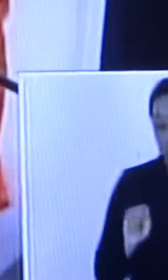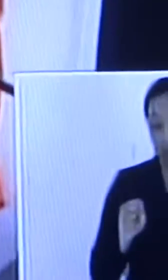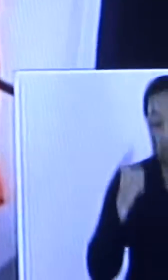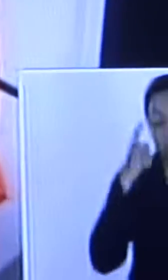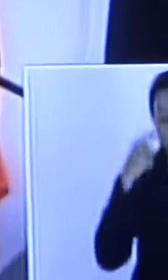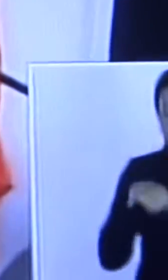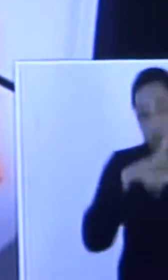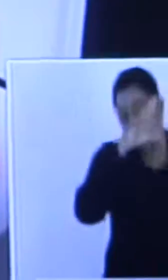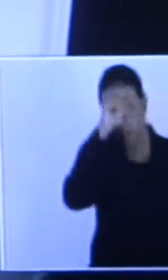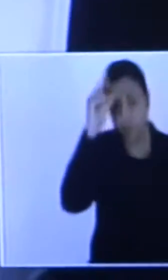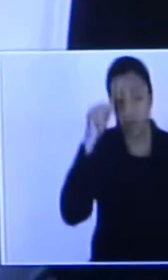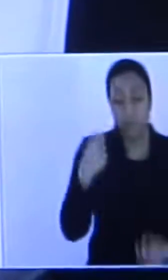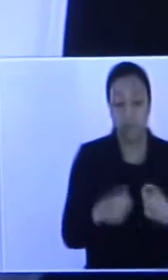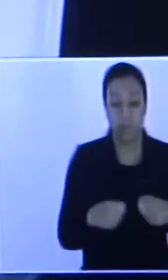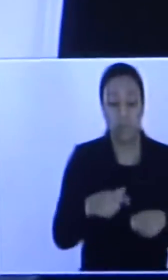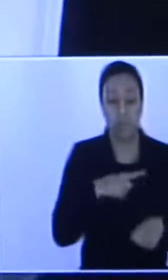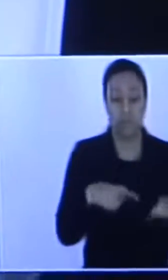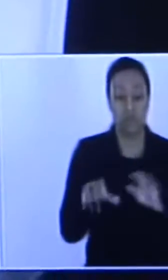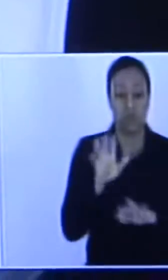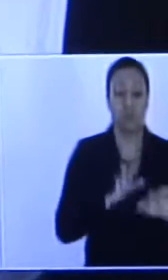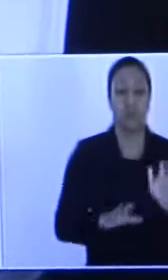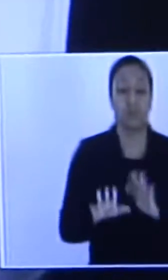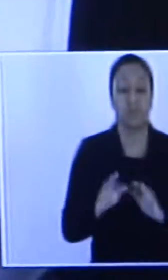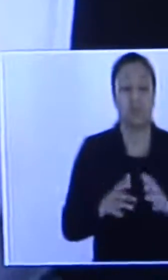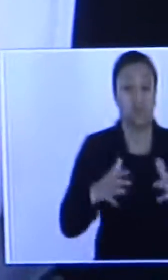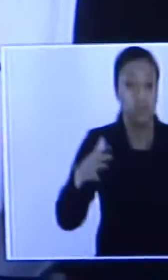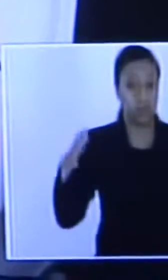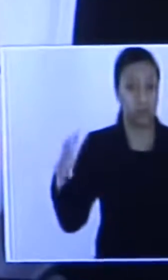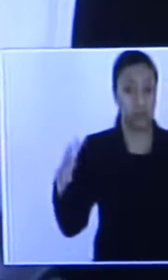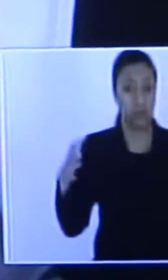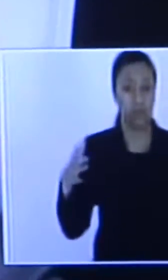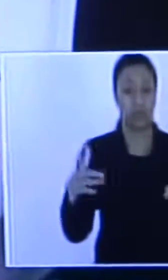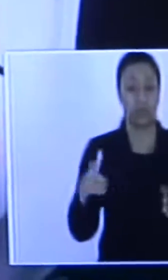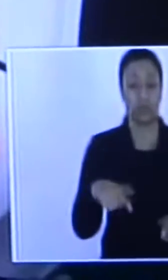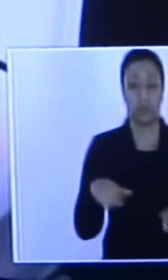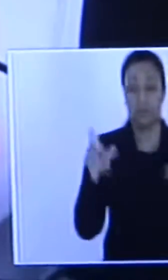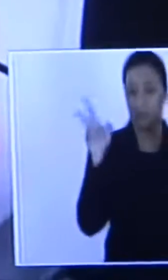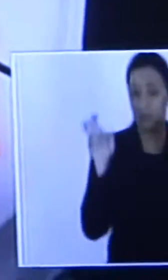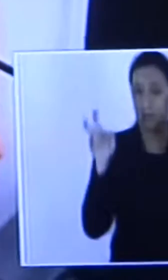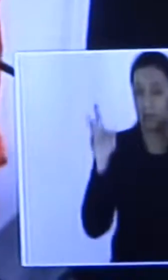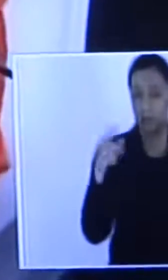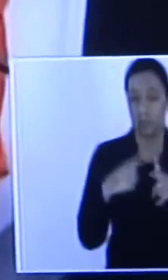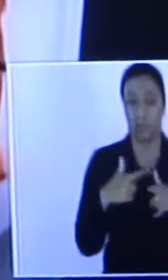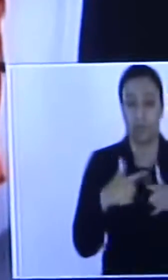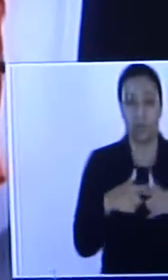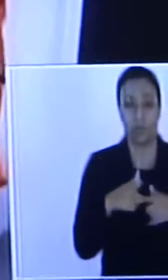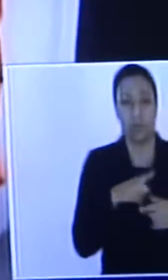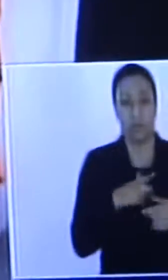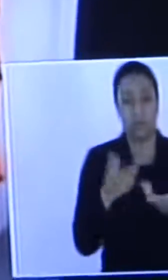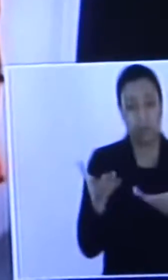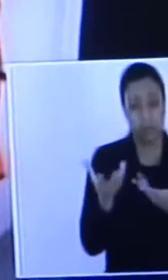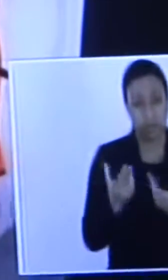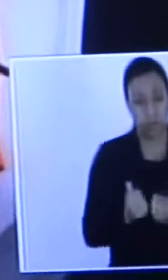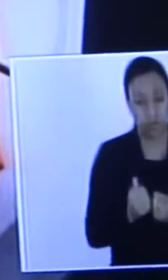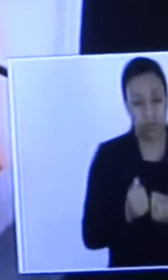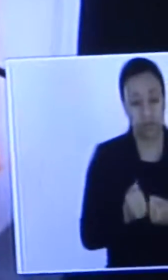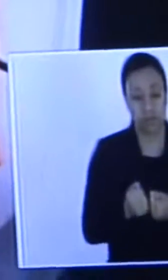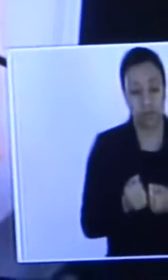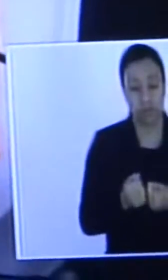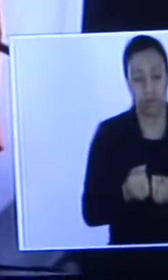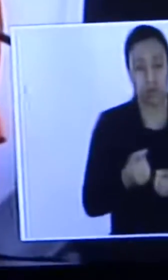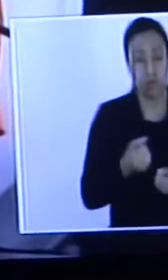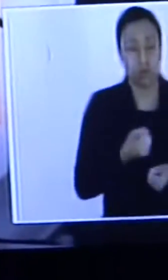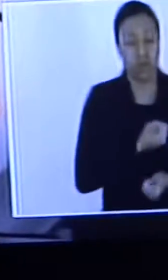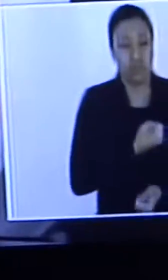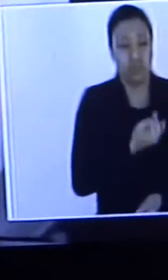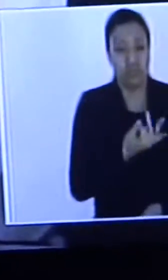essa casa ela tem que ter um cuidado grande quanto a esse assunto, porque eu tenho recebido, presidente,